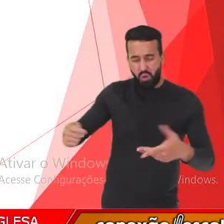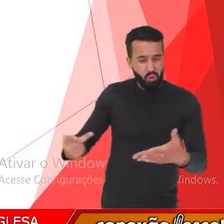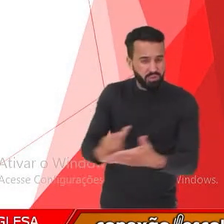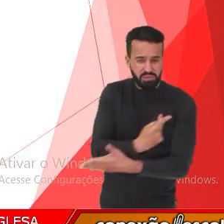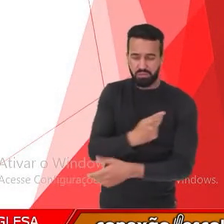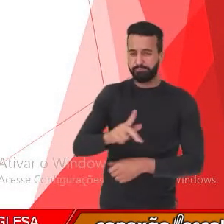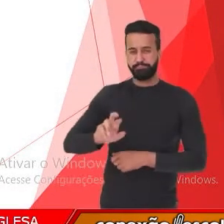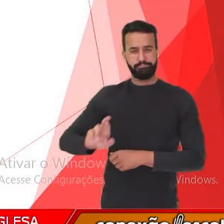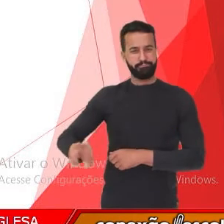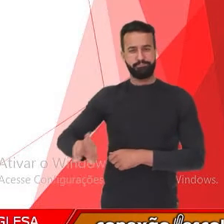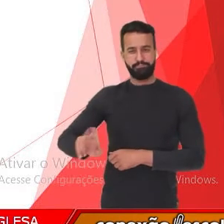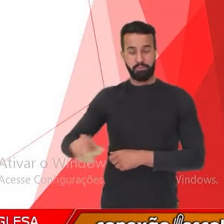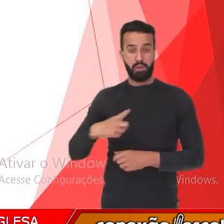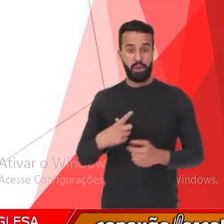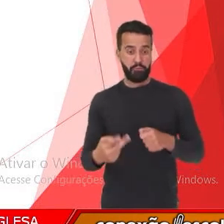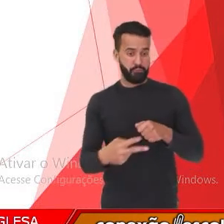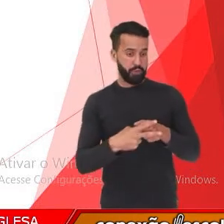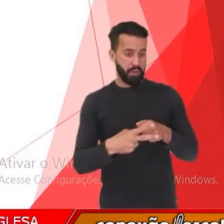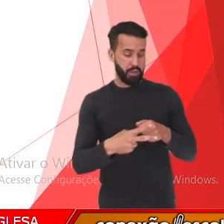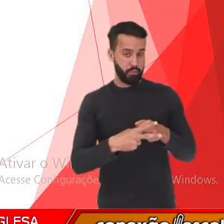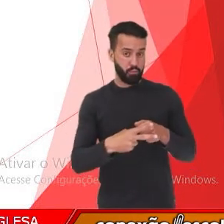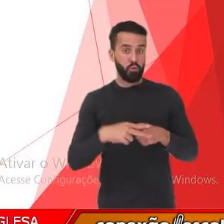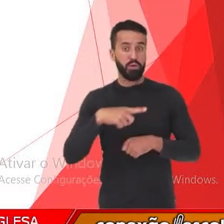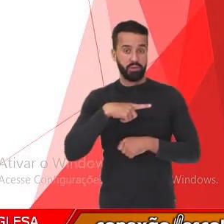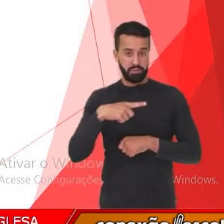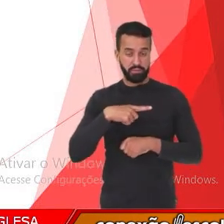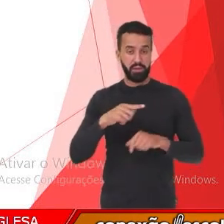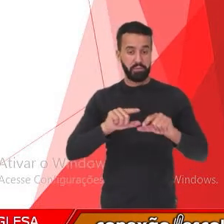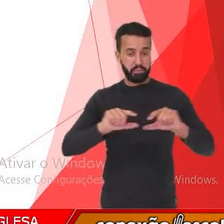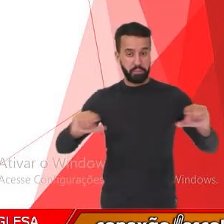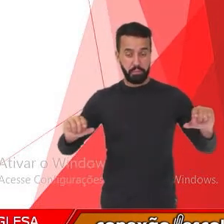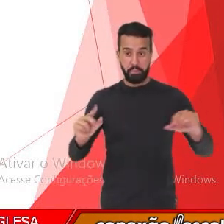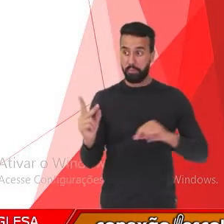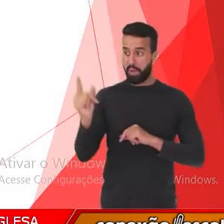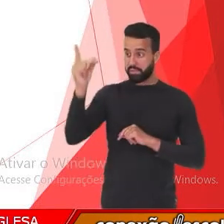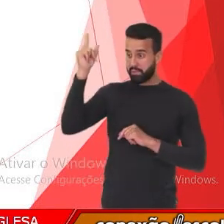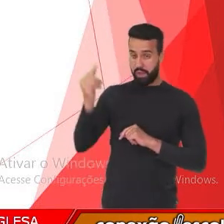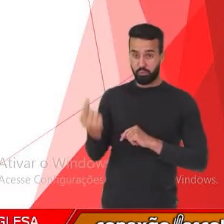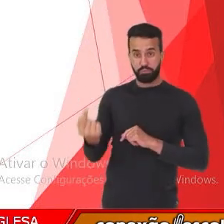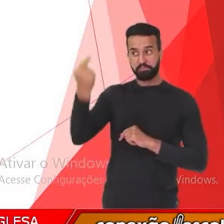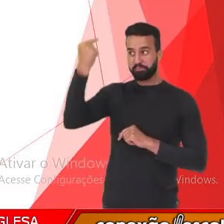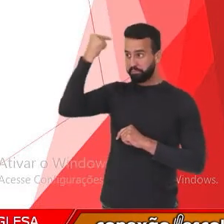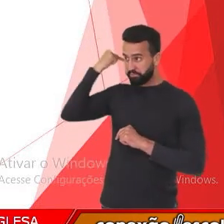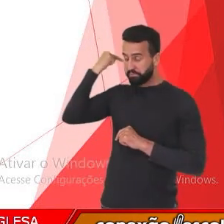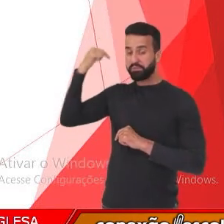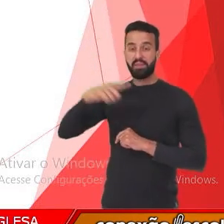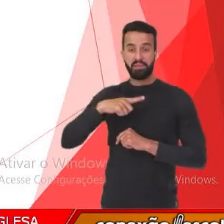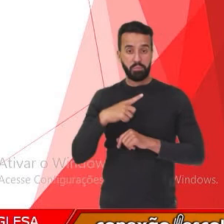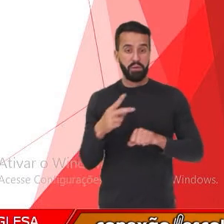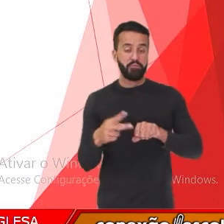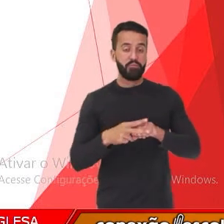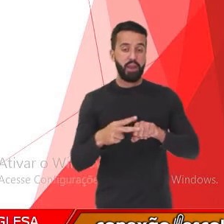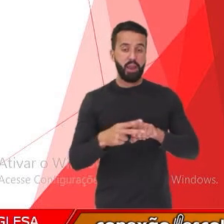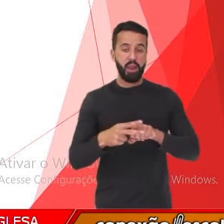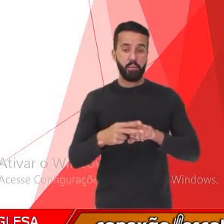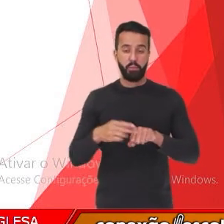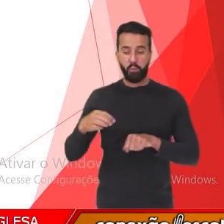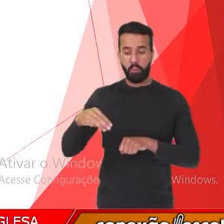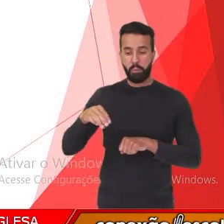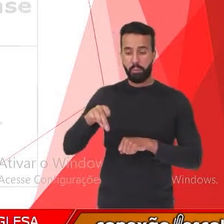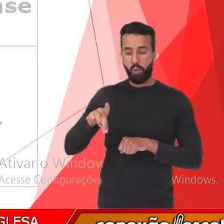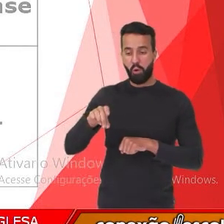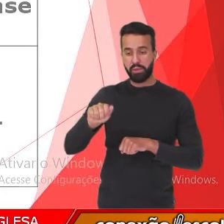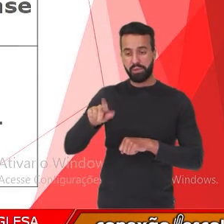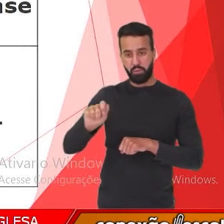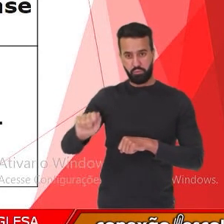início da frase, temos o verbo no passado e o complemento da frase contém algum verbo modal. Vejamos no